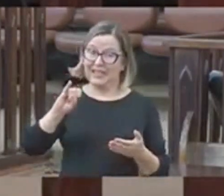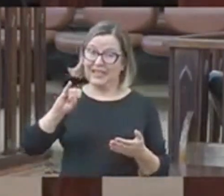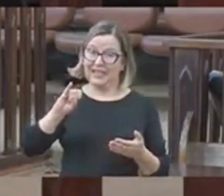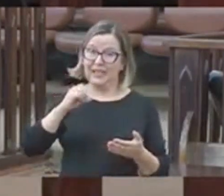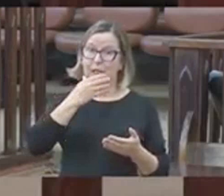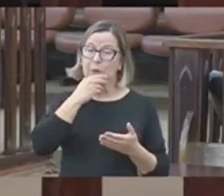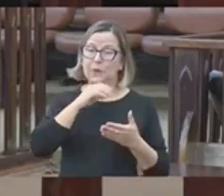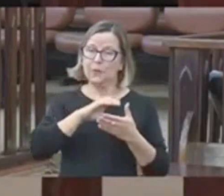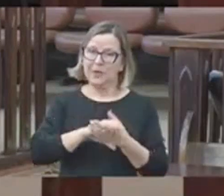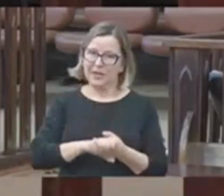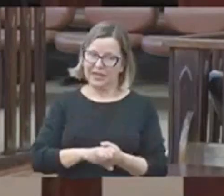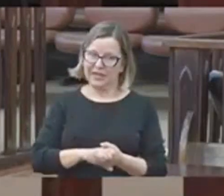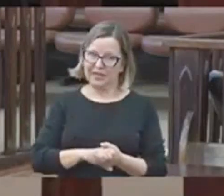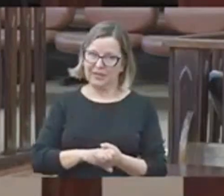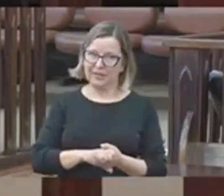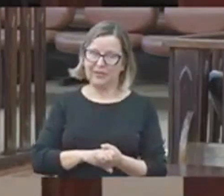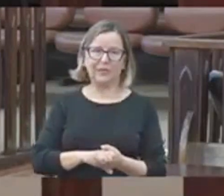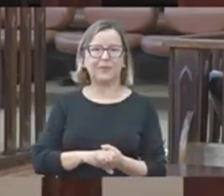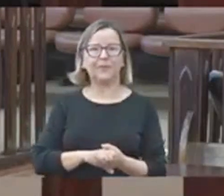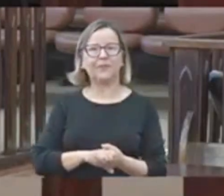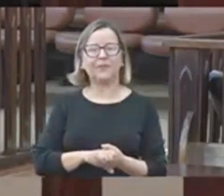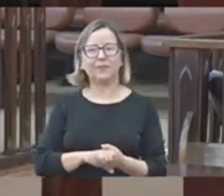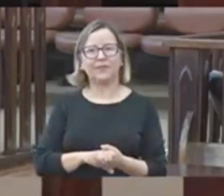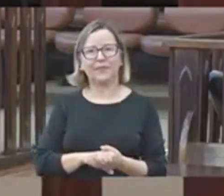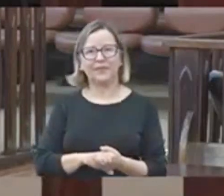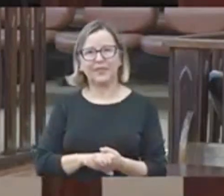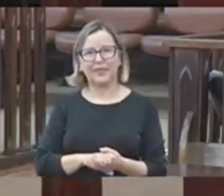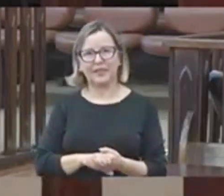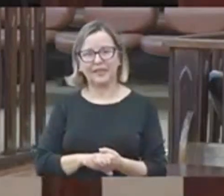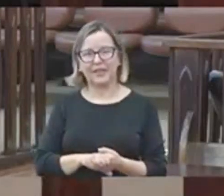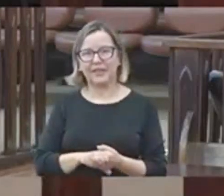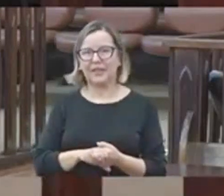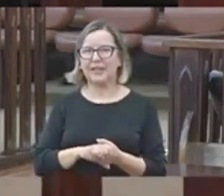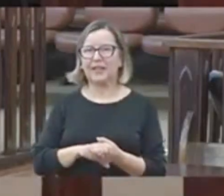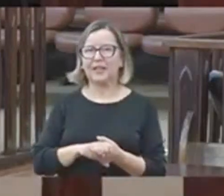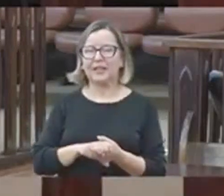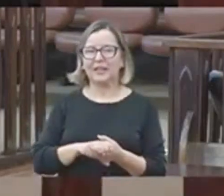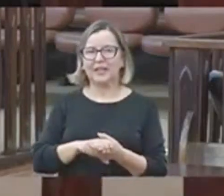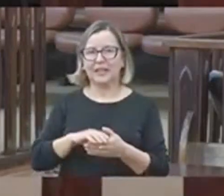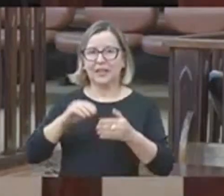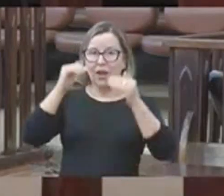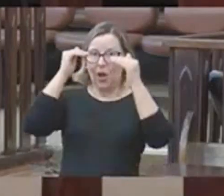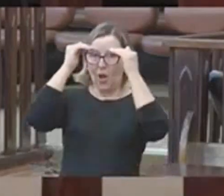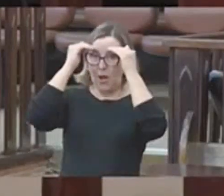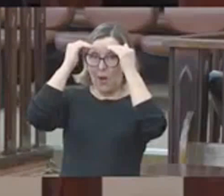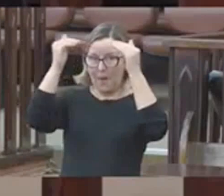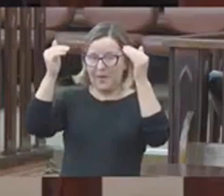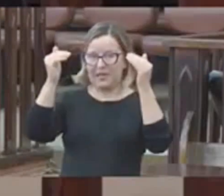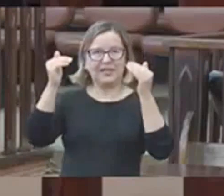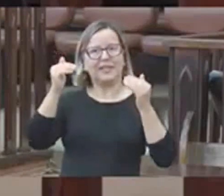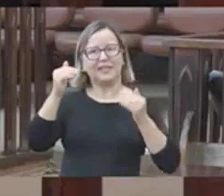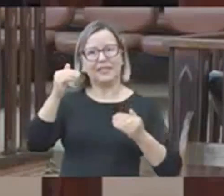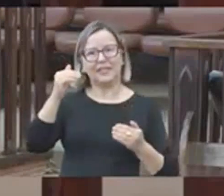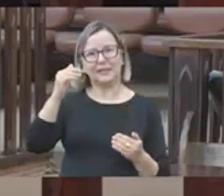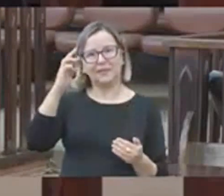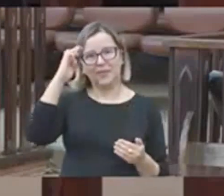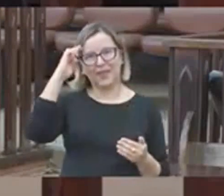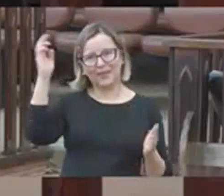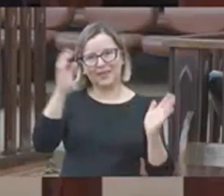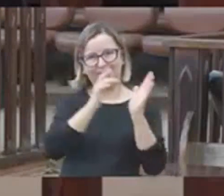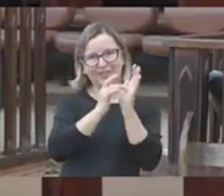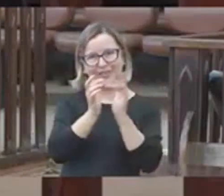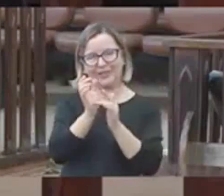Cristo, poderá ter fé e esperança que chegará ao porto final,